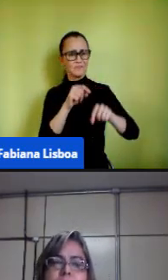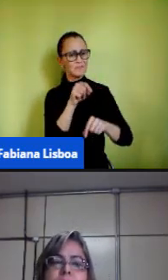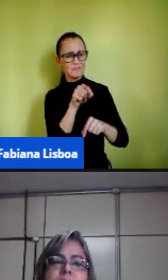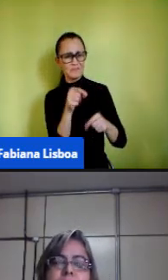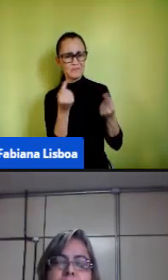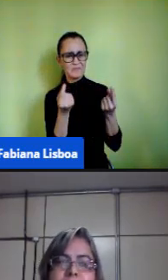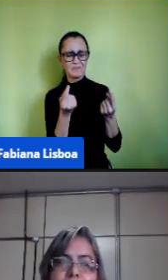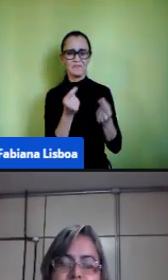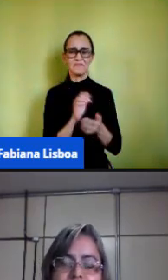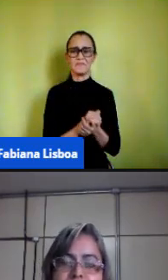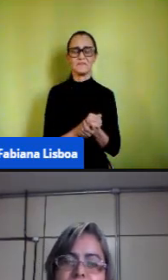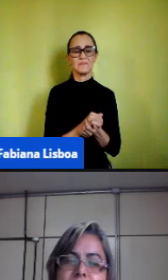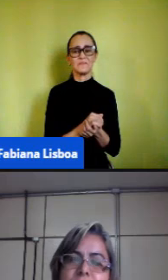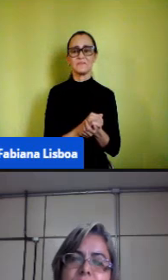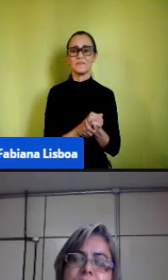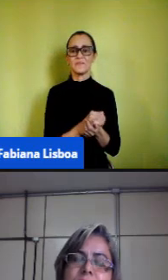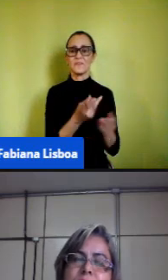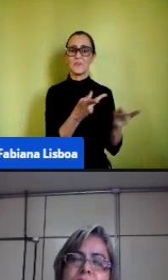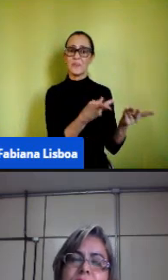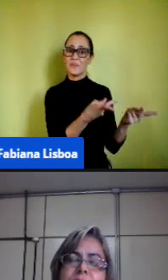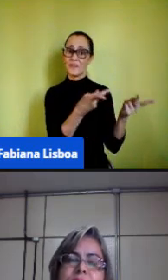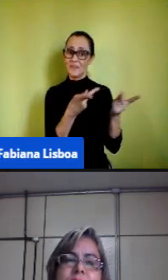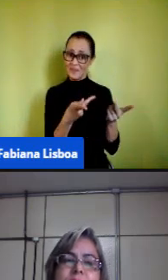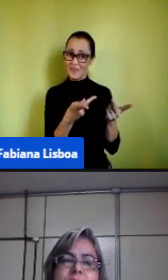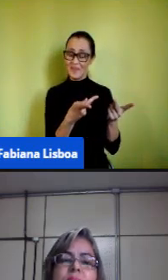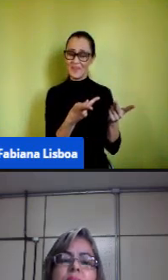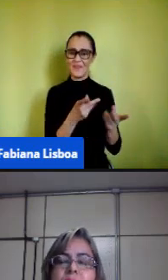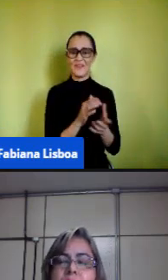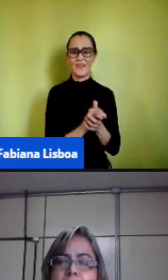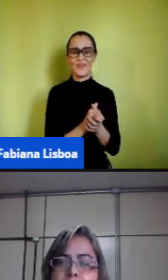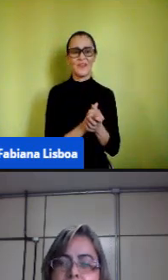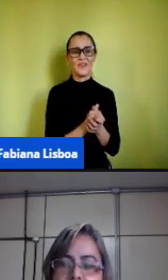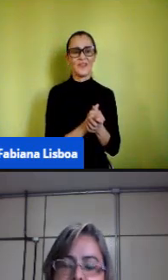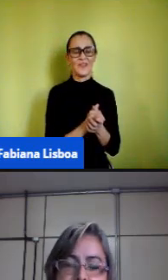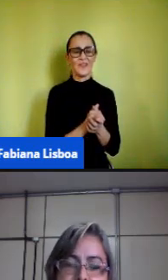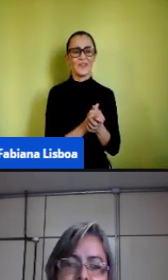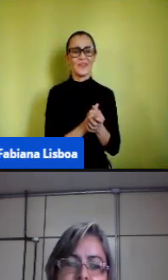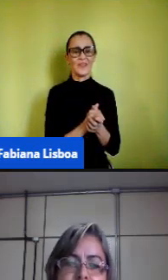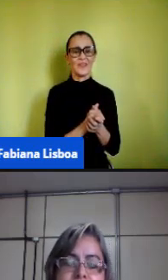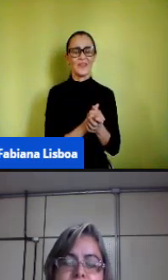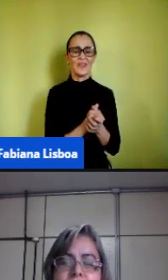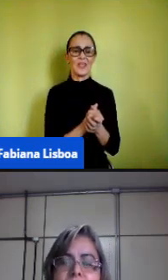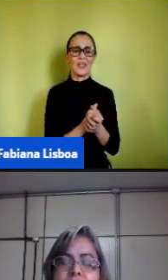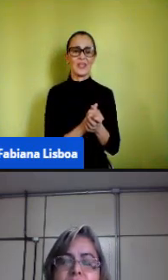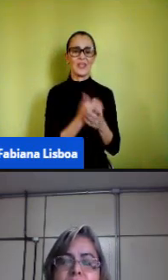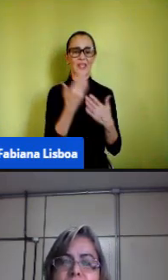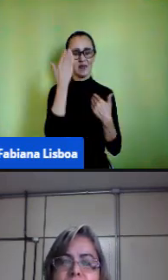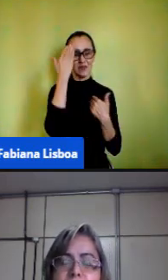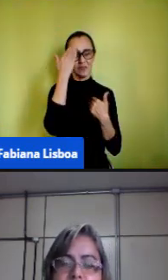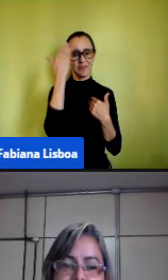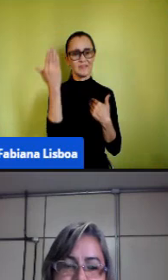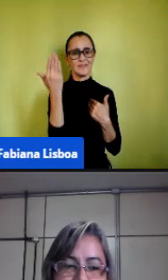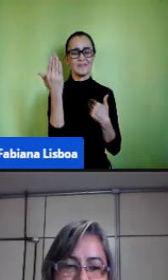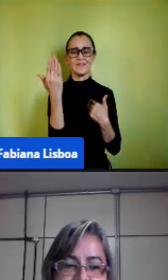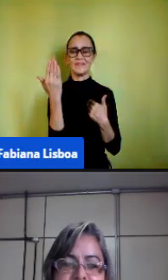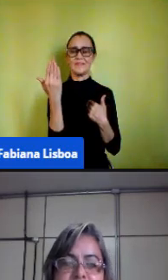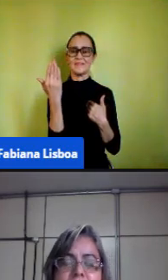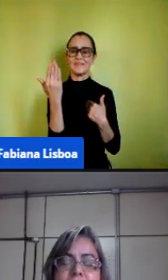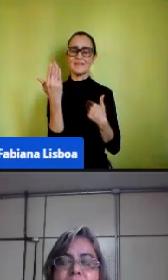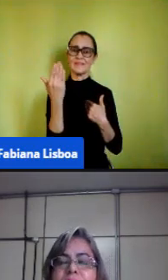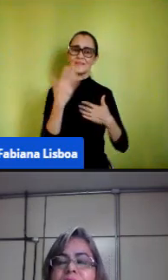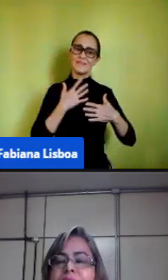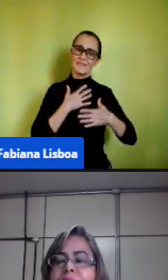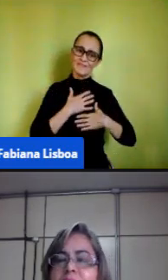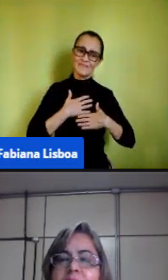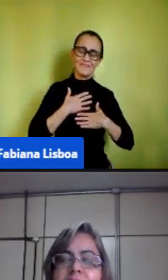Seja bem-vinda e prazer em recebê-la aqui conosco. Obrigada, professora Wendel, a satisfação de estar participando dessa